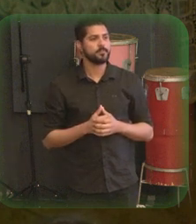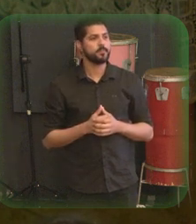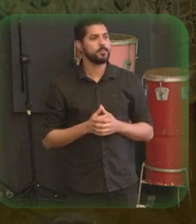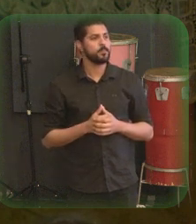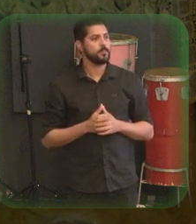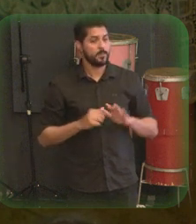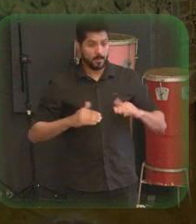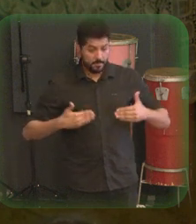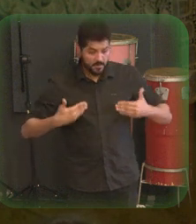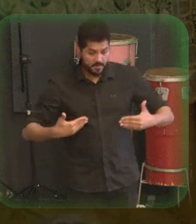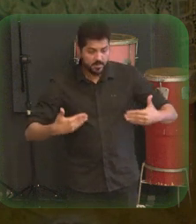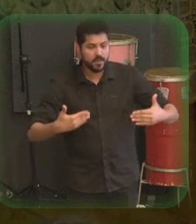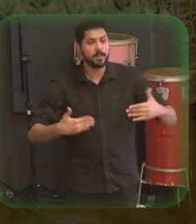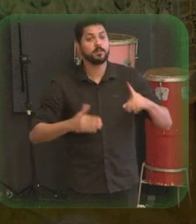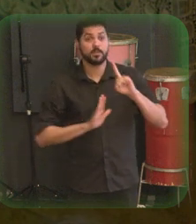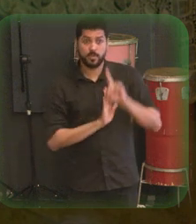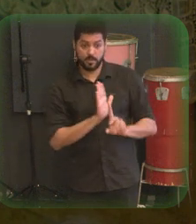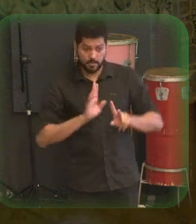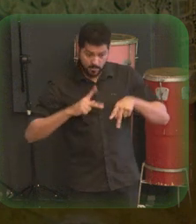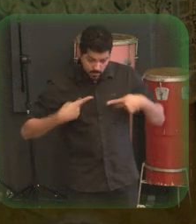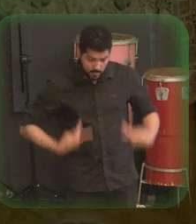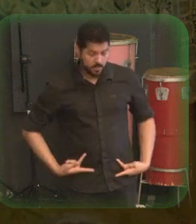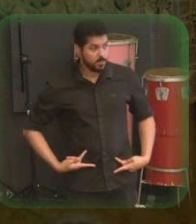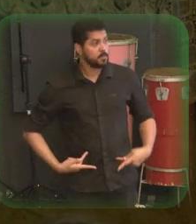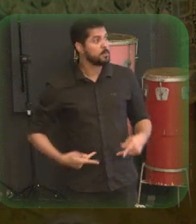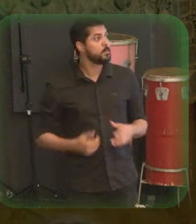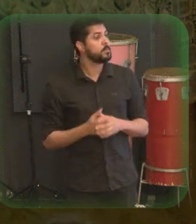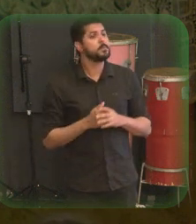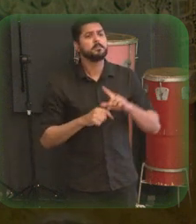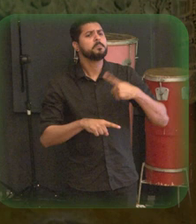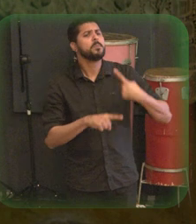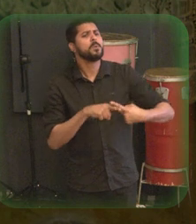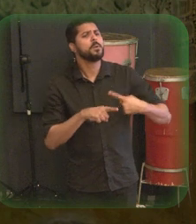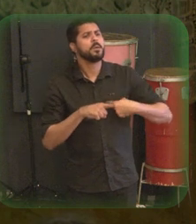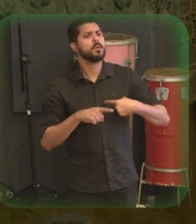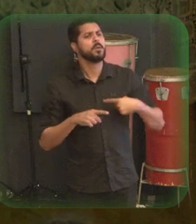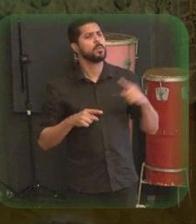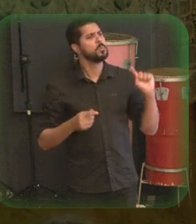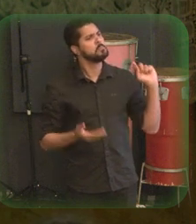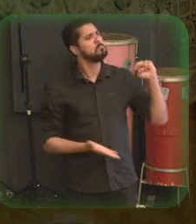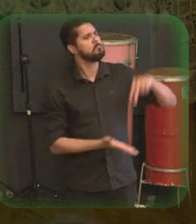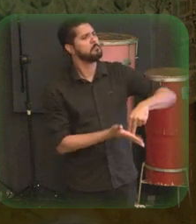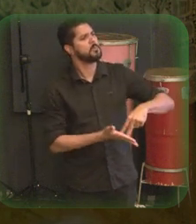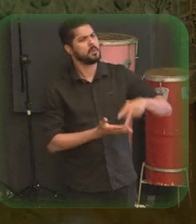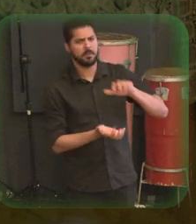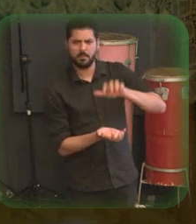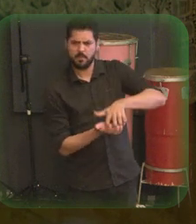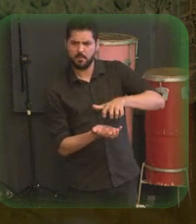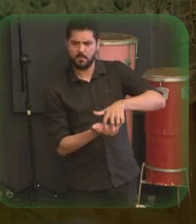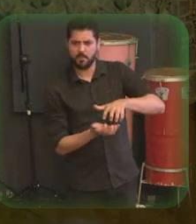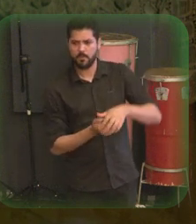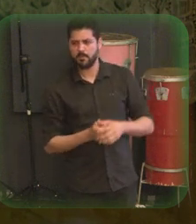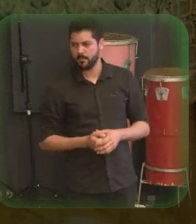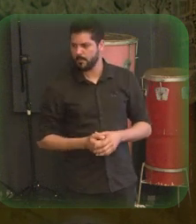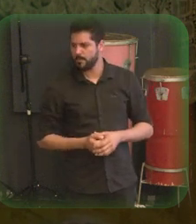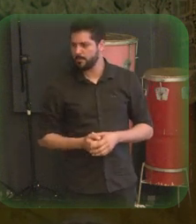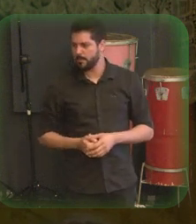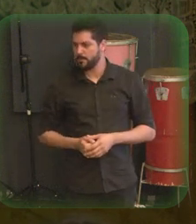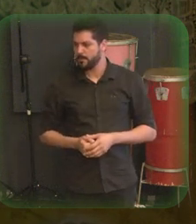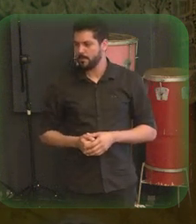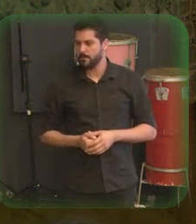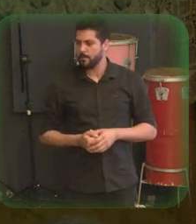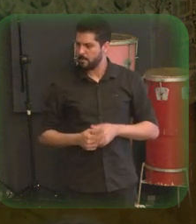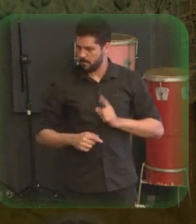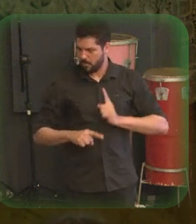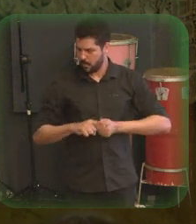O Ministério dos Direitos Humanos, e isso é porque a grande pergunta é a seguinte, né? O que eu estou fazendo aqui em Pernambuco, né? Acho que vocês estão se perguntando isso. Eu